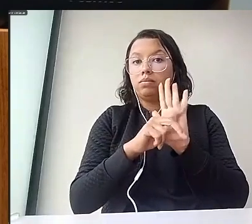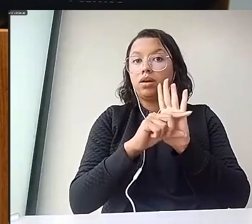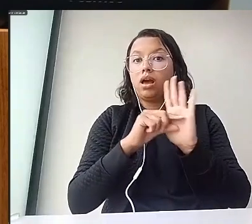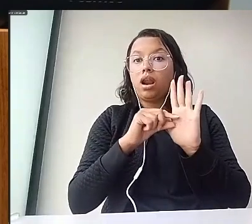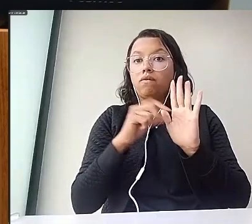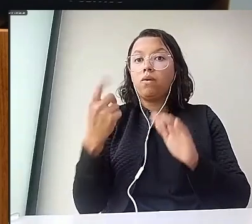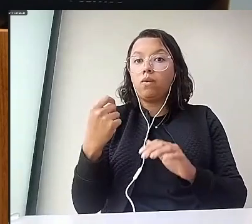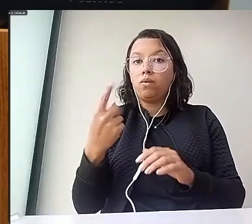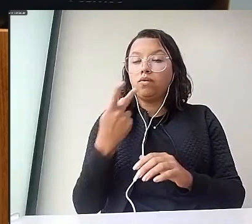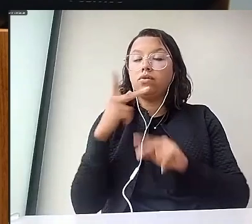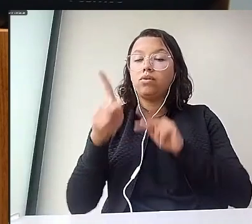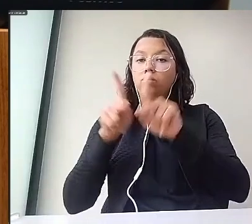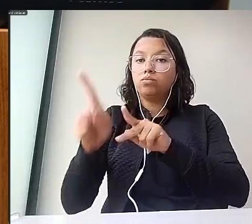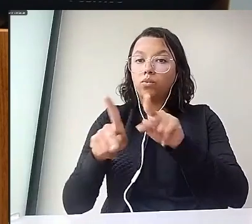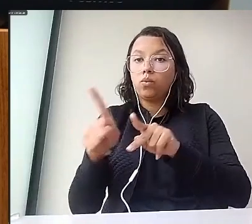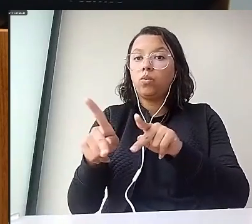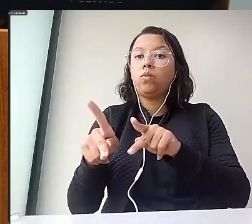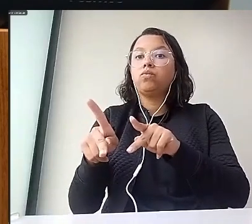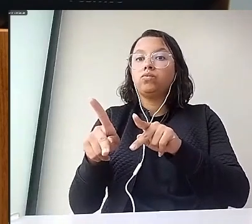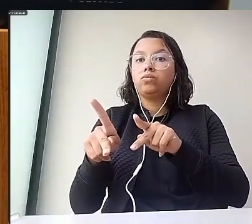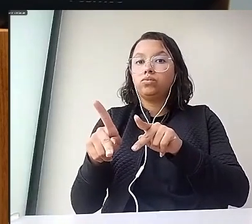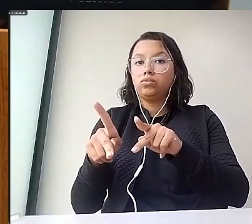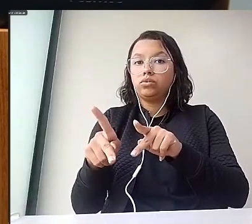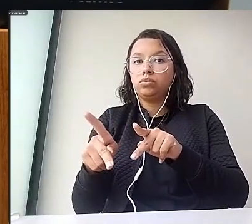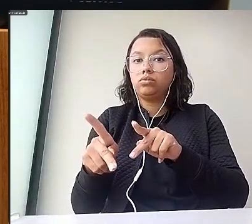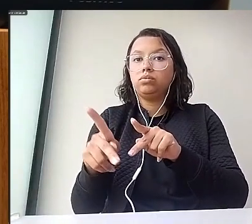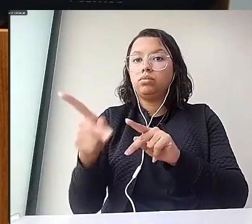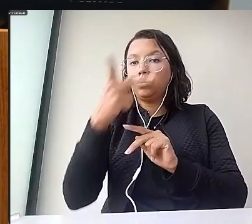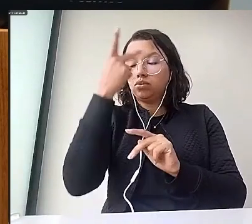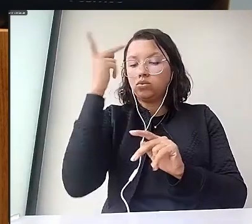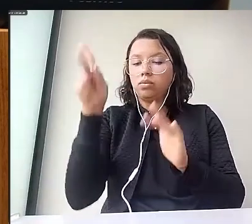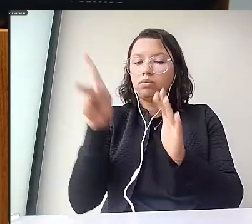do direito, então aqui não haveria uma diferença importante.